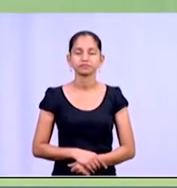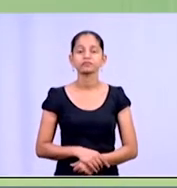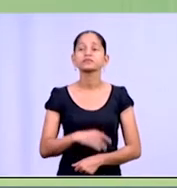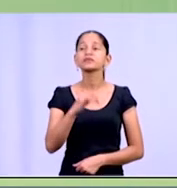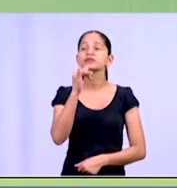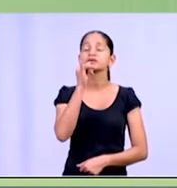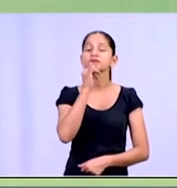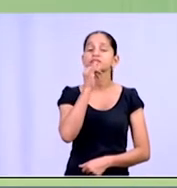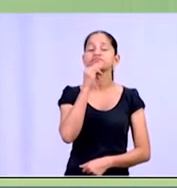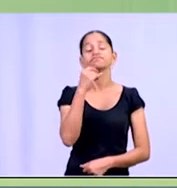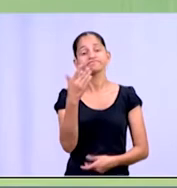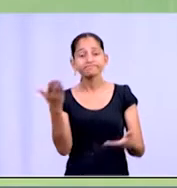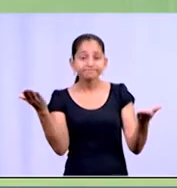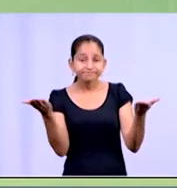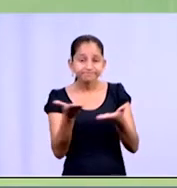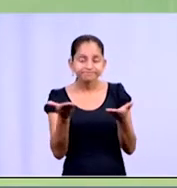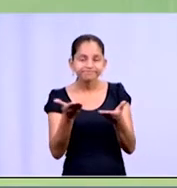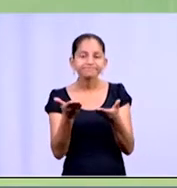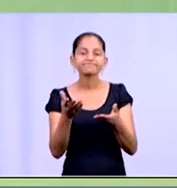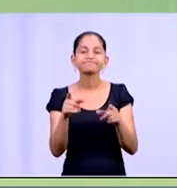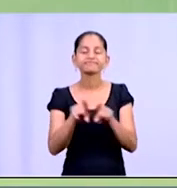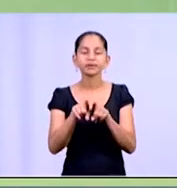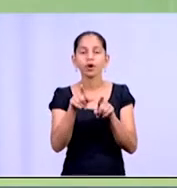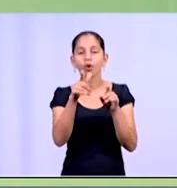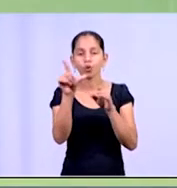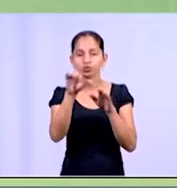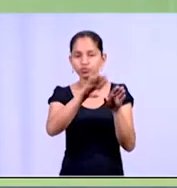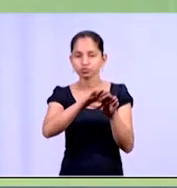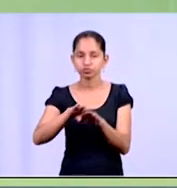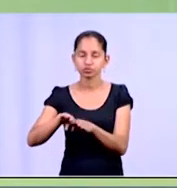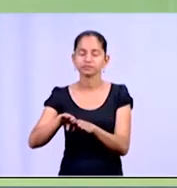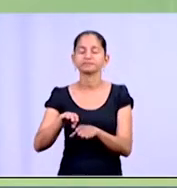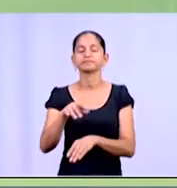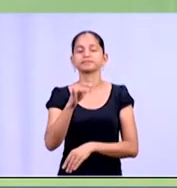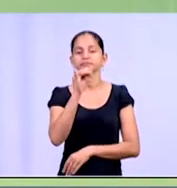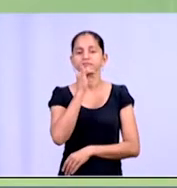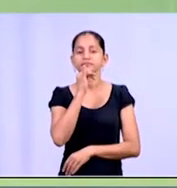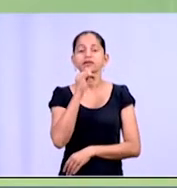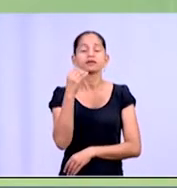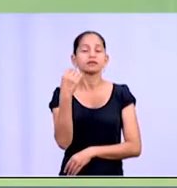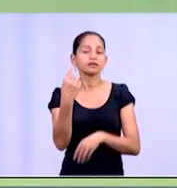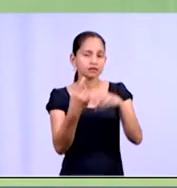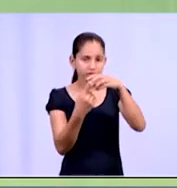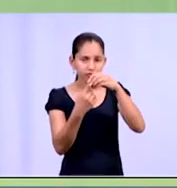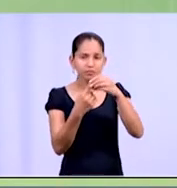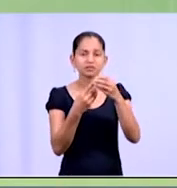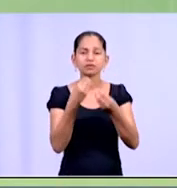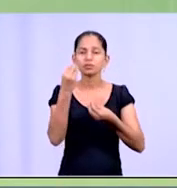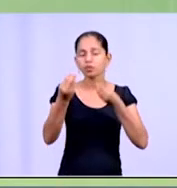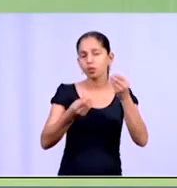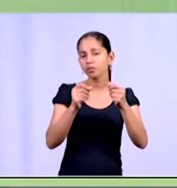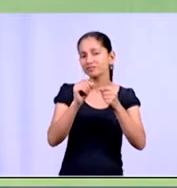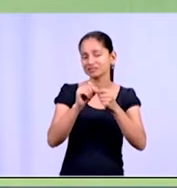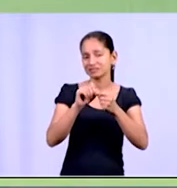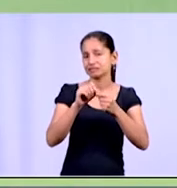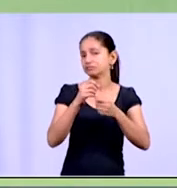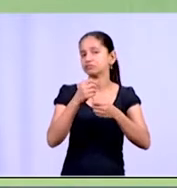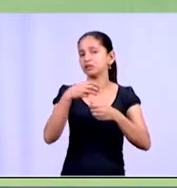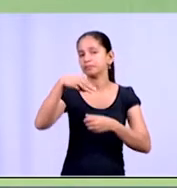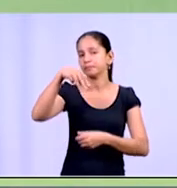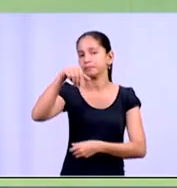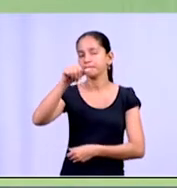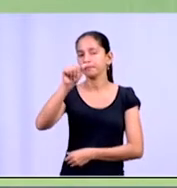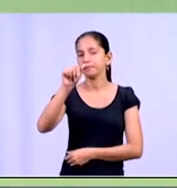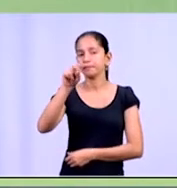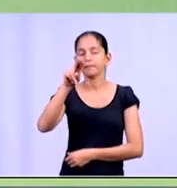E uma das máquinas utilizadas para calcular esse, para trabalhar com essas informações, com esses dados, a primeira grande máquina, a gente dá o nome